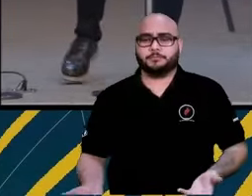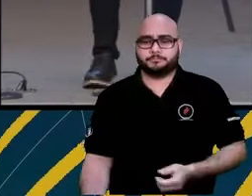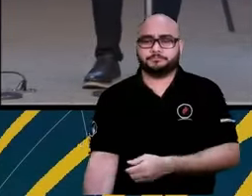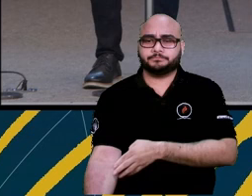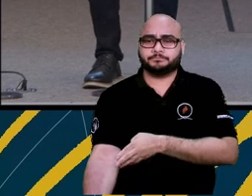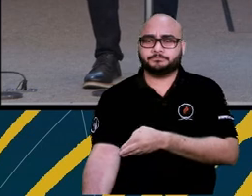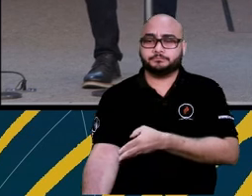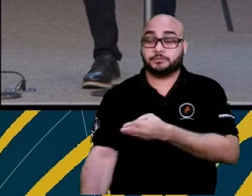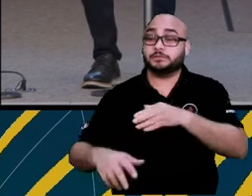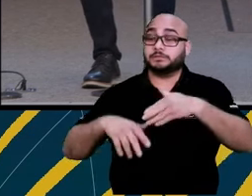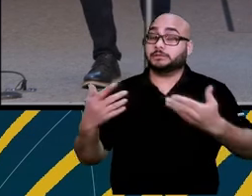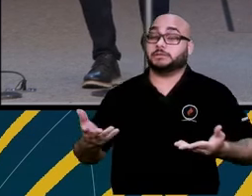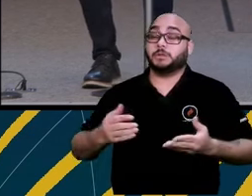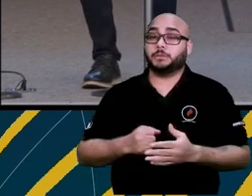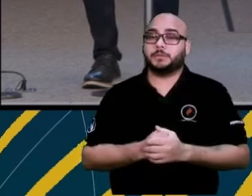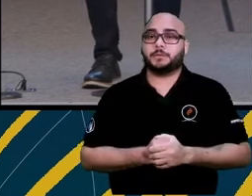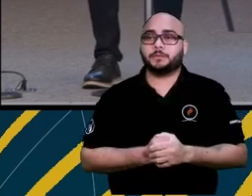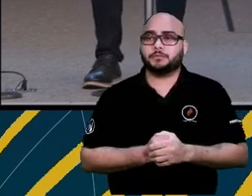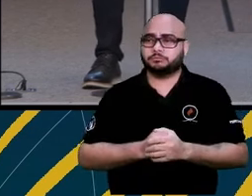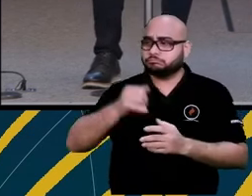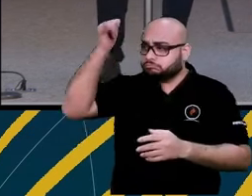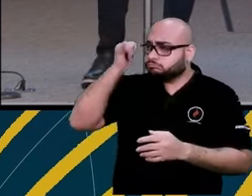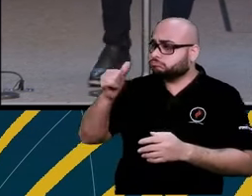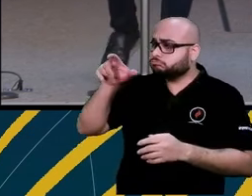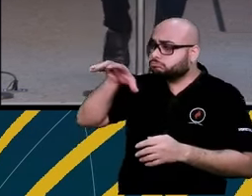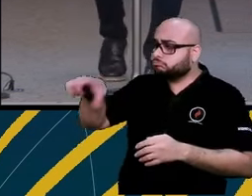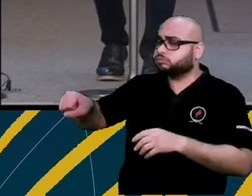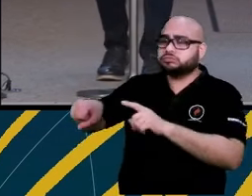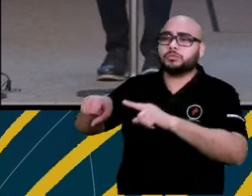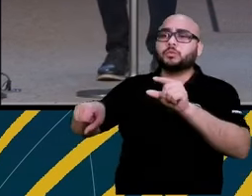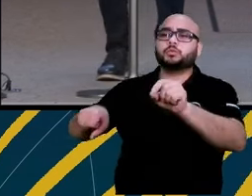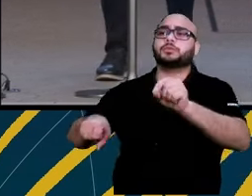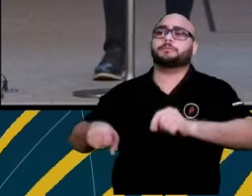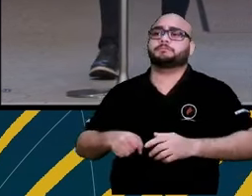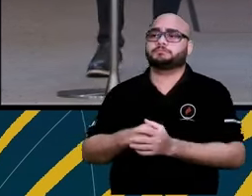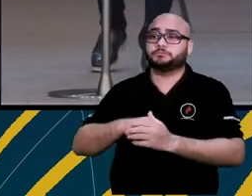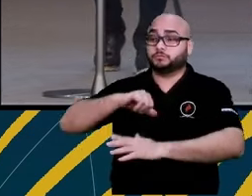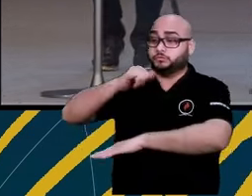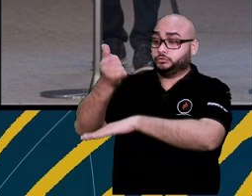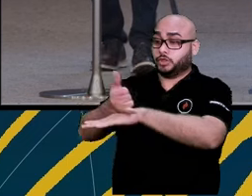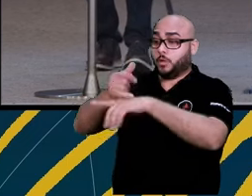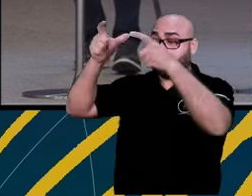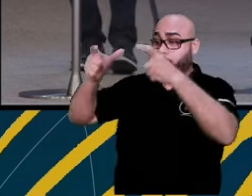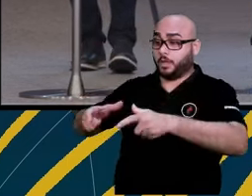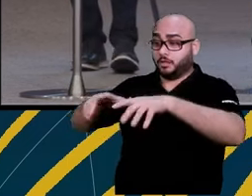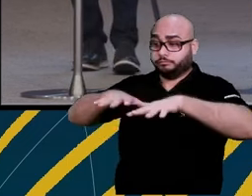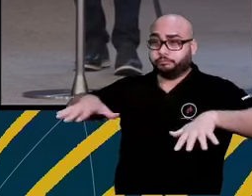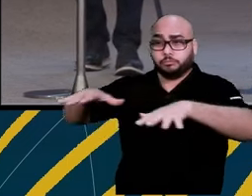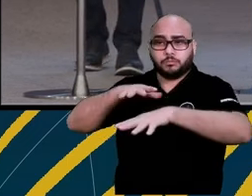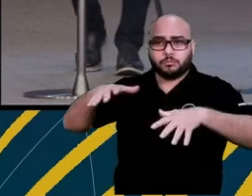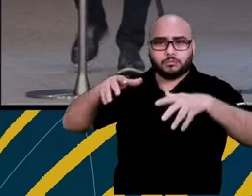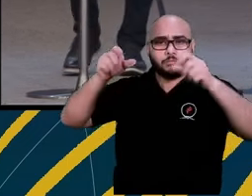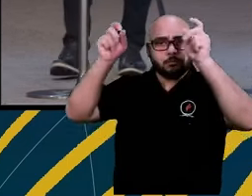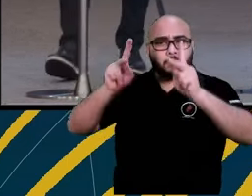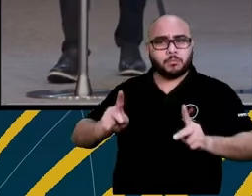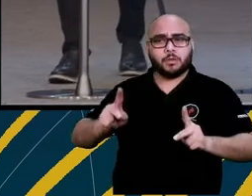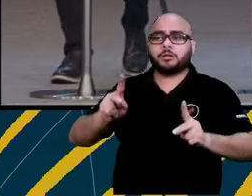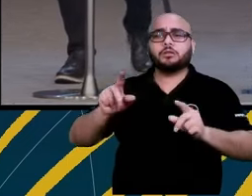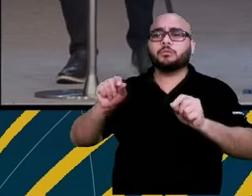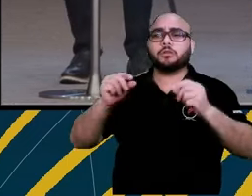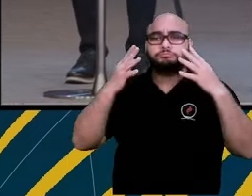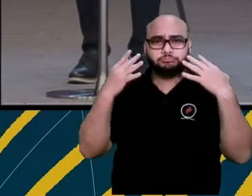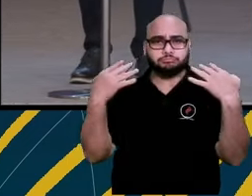Então veio Semaías, o profeta, aos príncipes de Judá, que se ajuntaram em Jerusalém